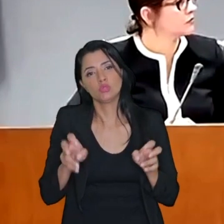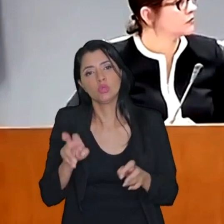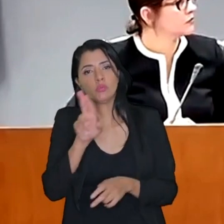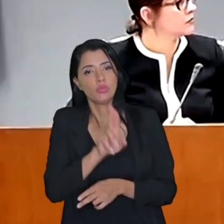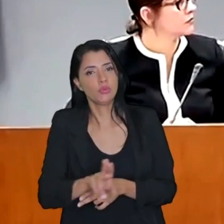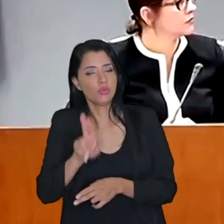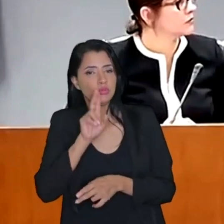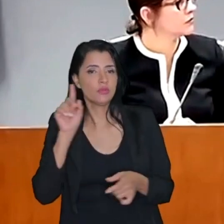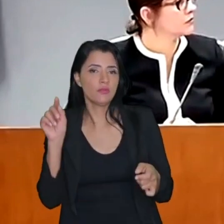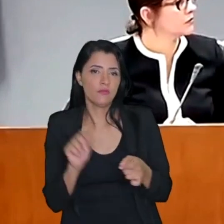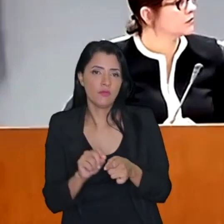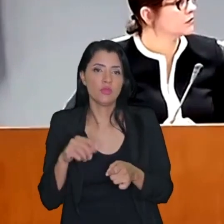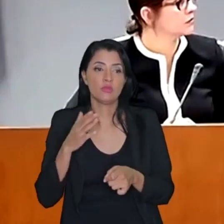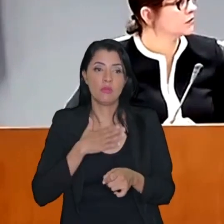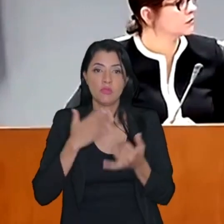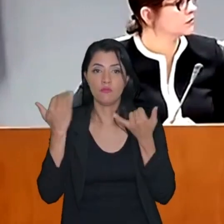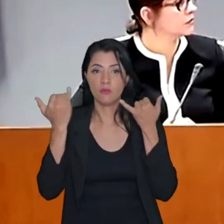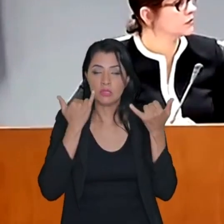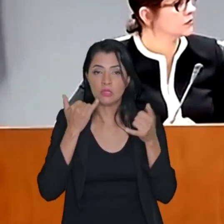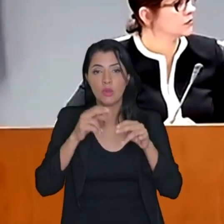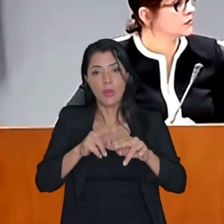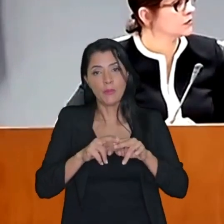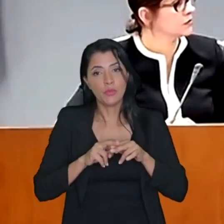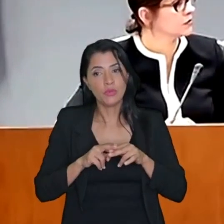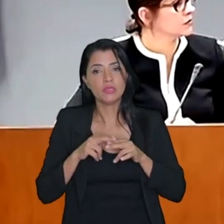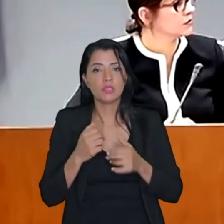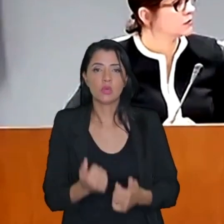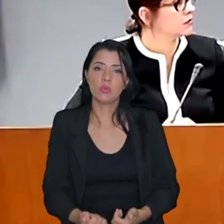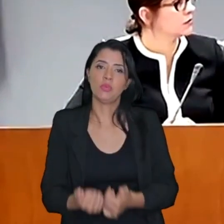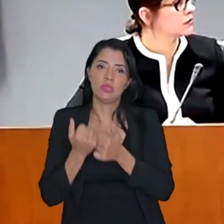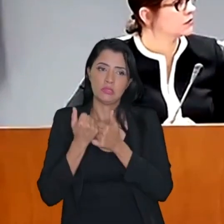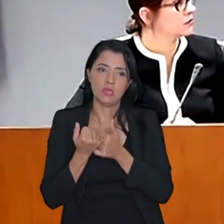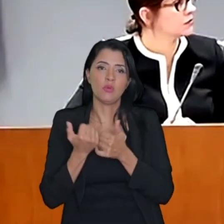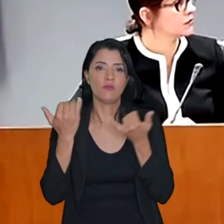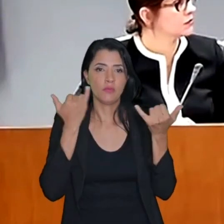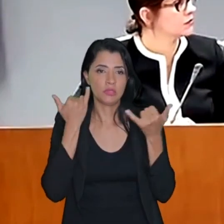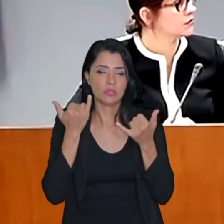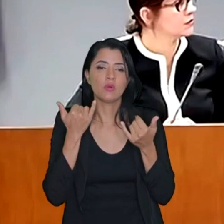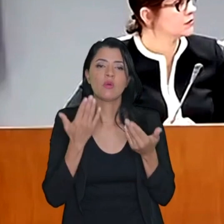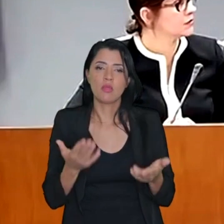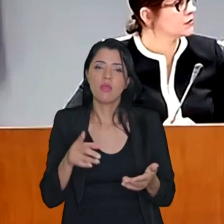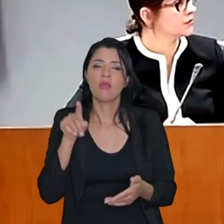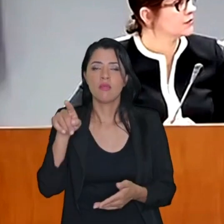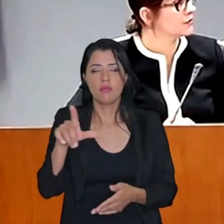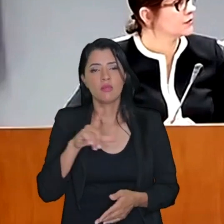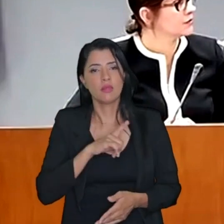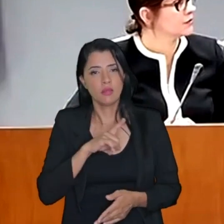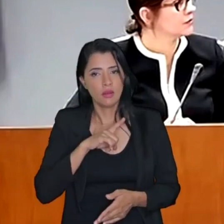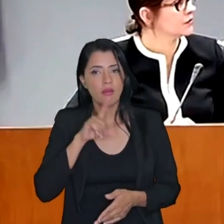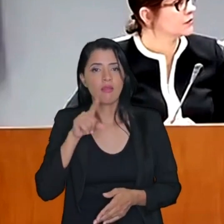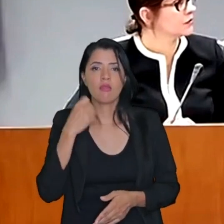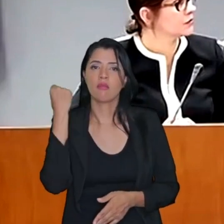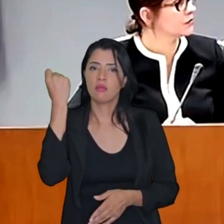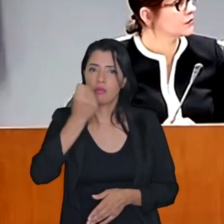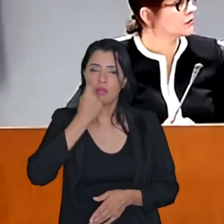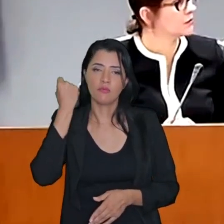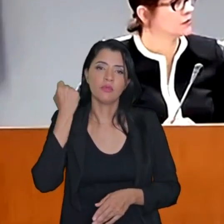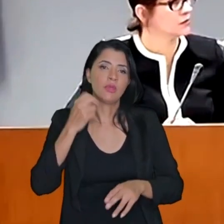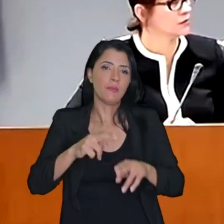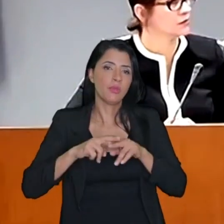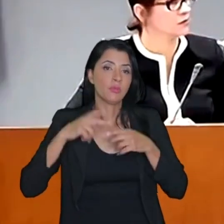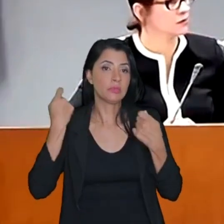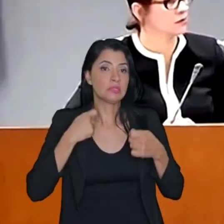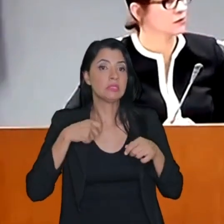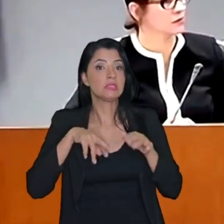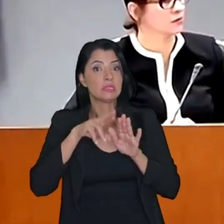uso que está sendo feito dos meus dados. Por isso, a cooperação internacional com dados pessoais, ela é tão grave e, portanto,